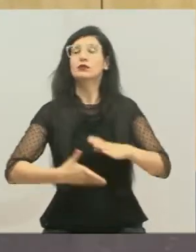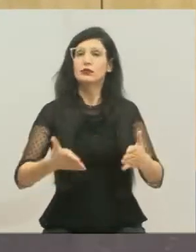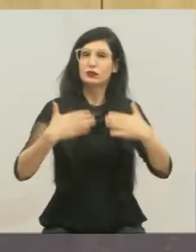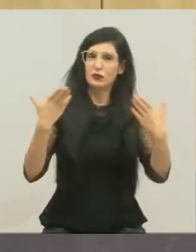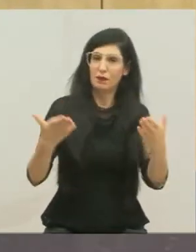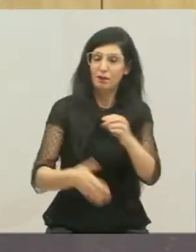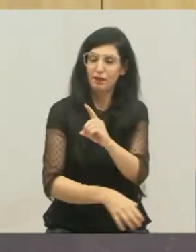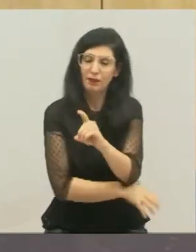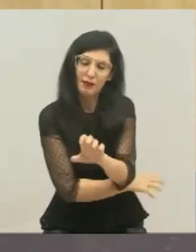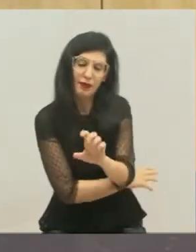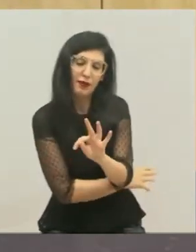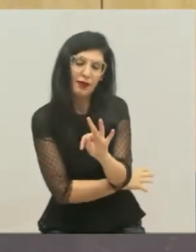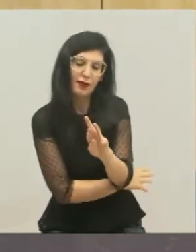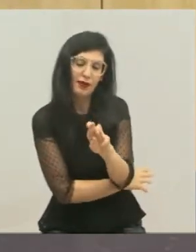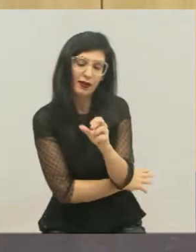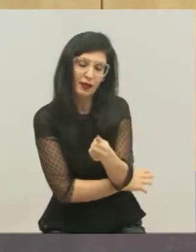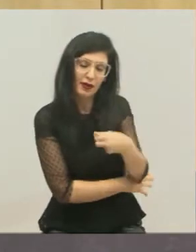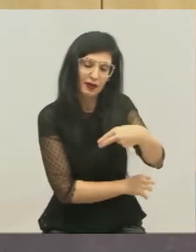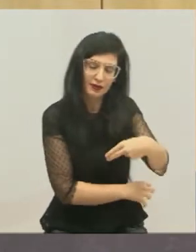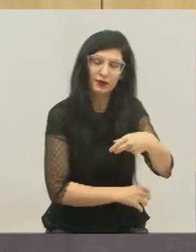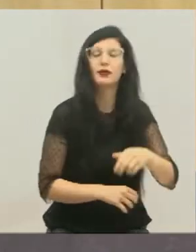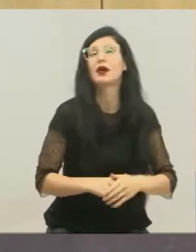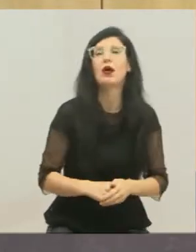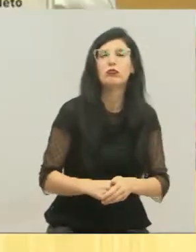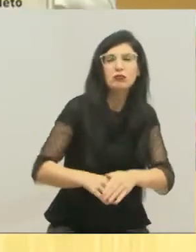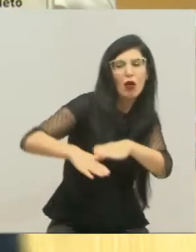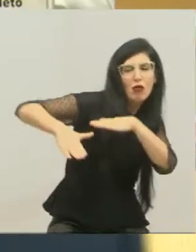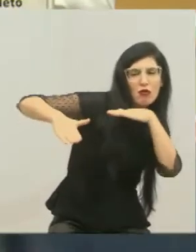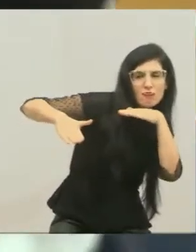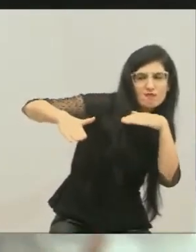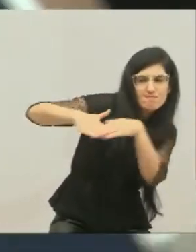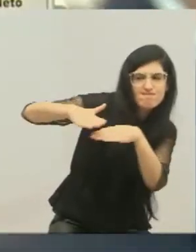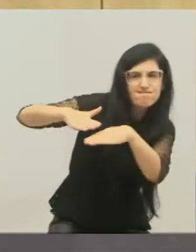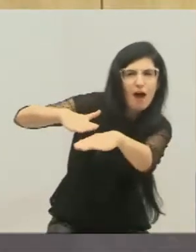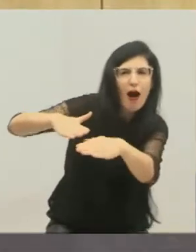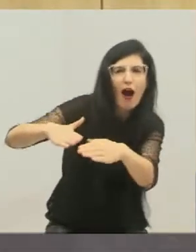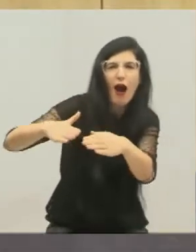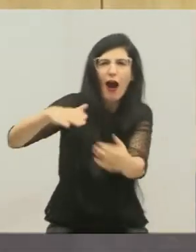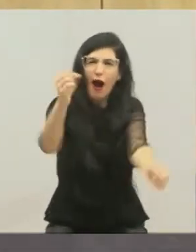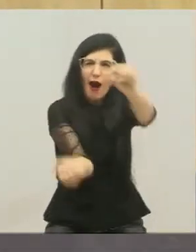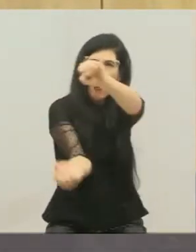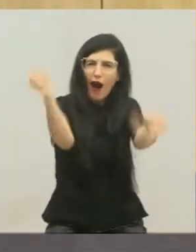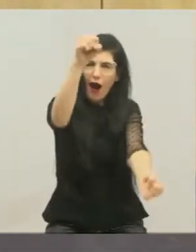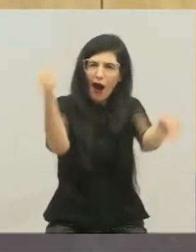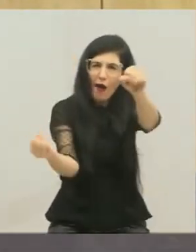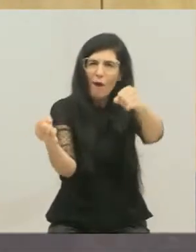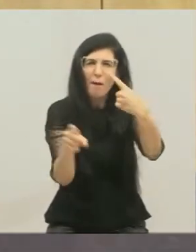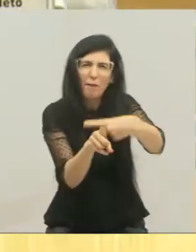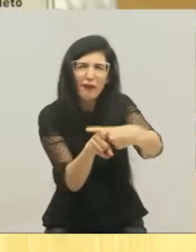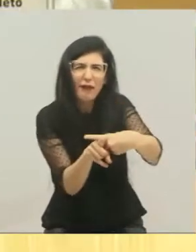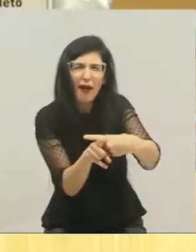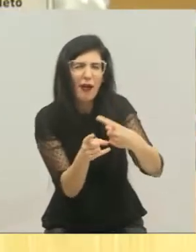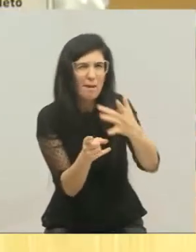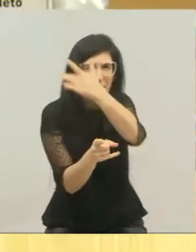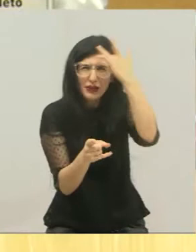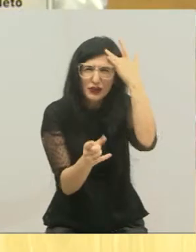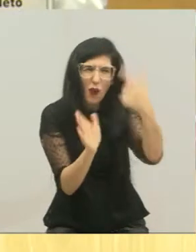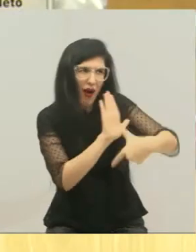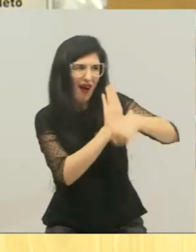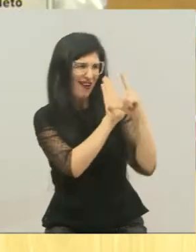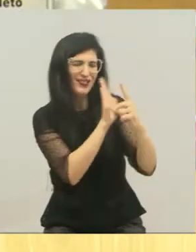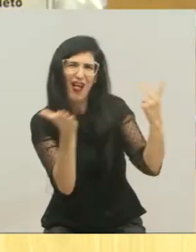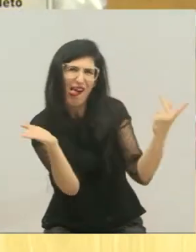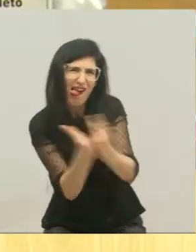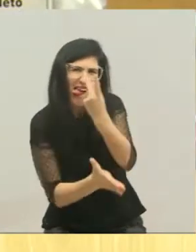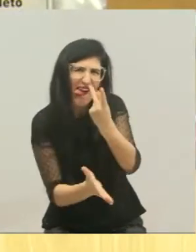depósito de veículos removidos e ou apreendidos por infração de trânsito. Considerando que o presente pleito se justifica pelas